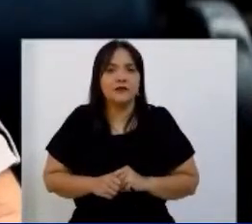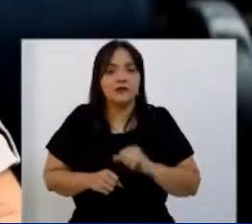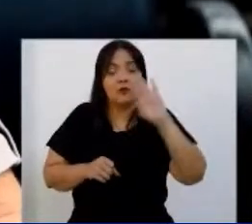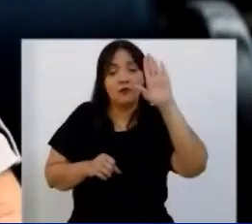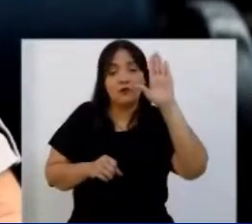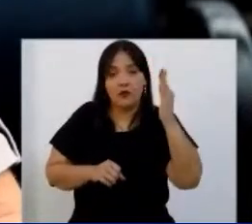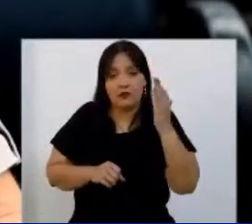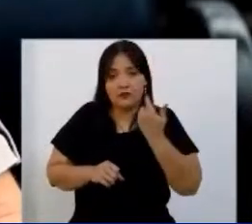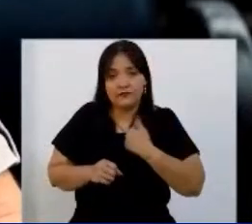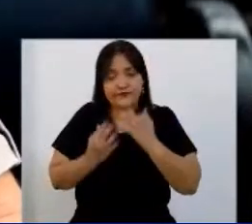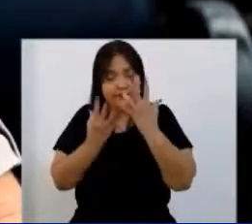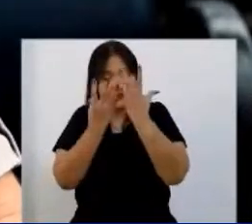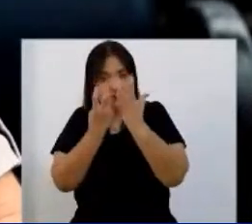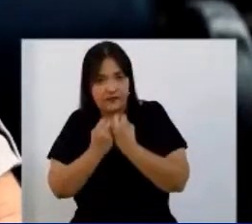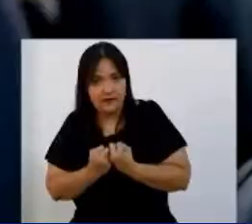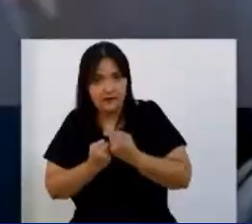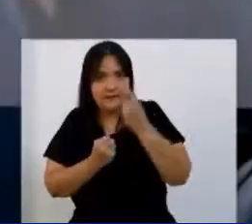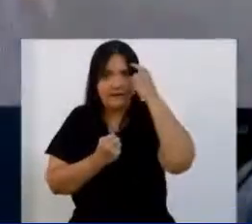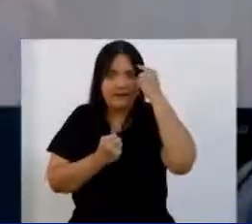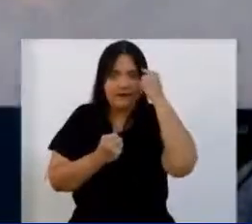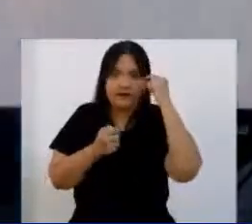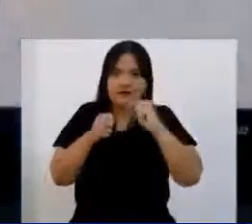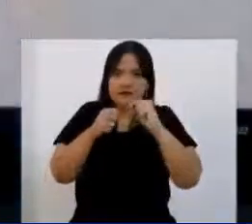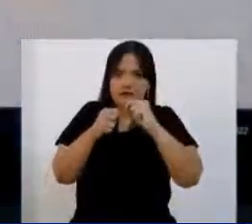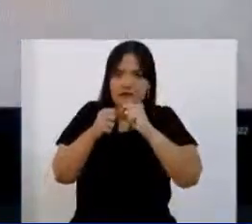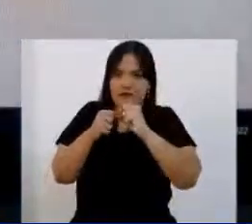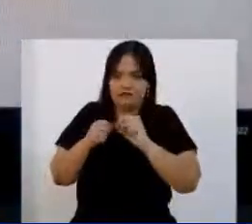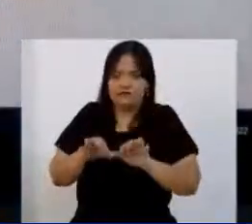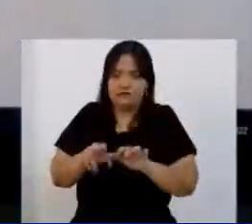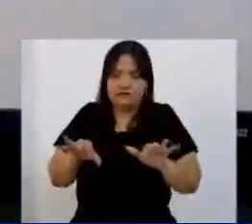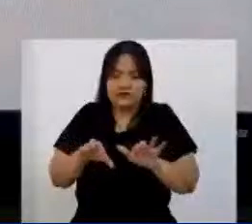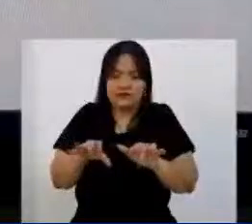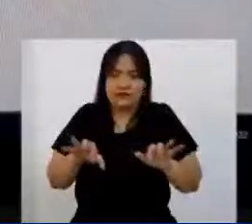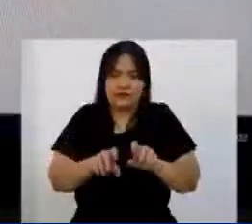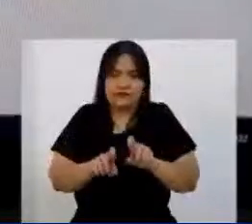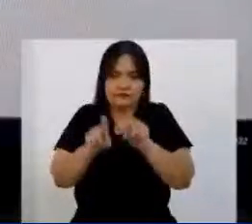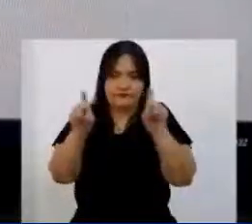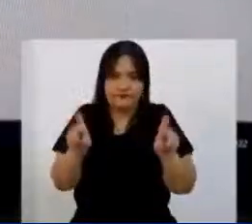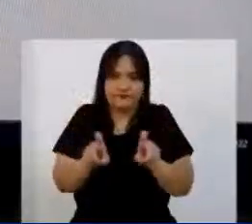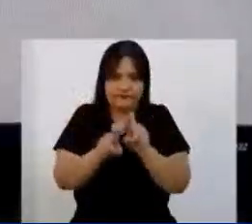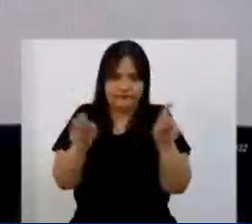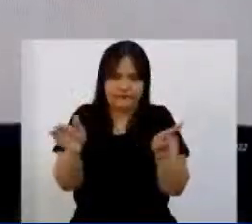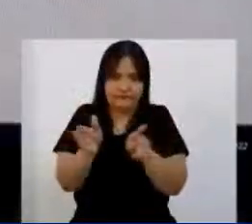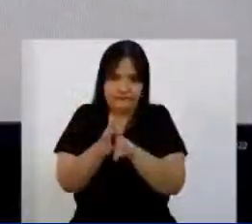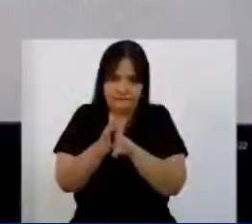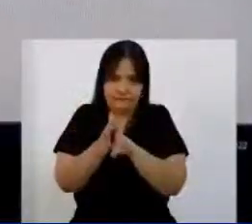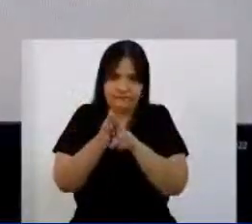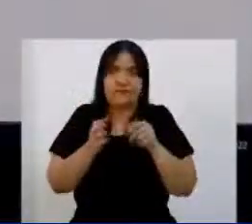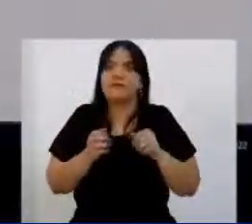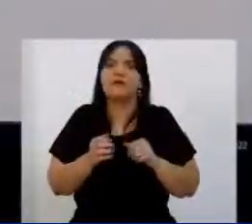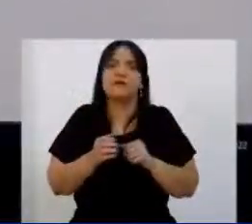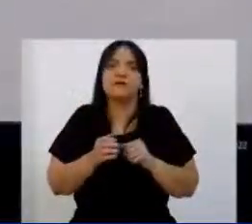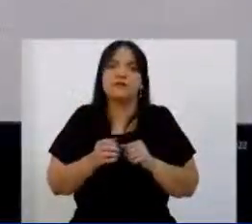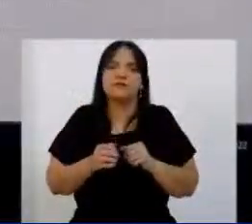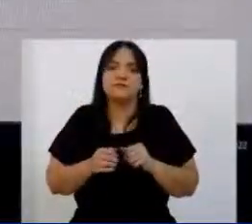fazer. E aí, então, a gente resolveu desenvolver um sistema de gerenciamento do simpósio informatizado.